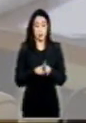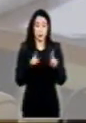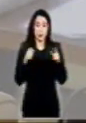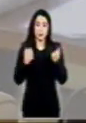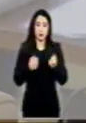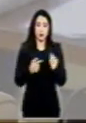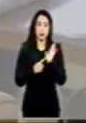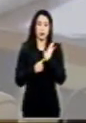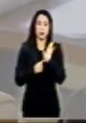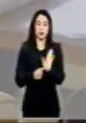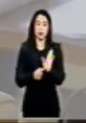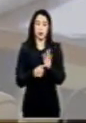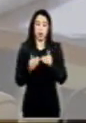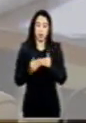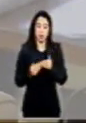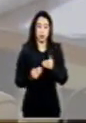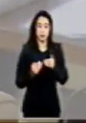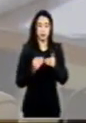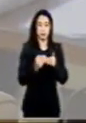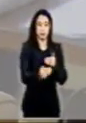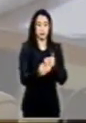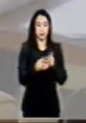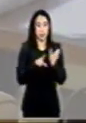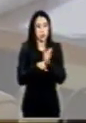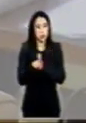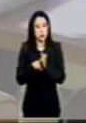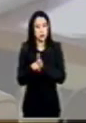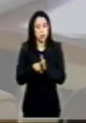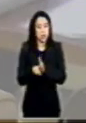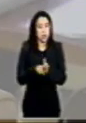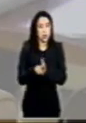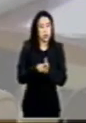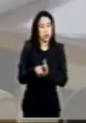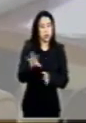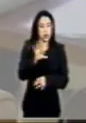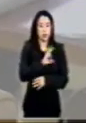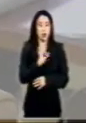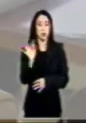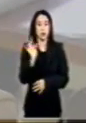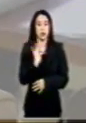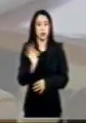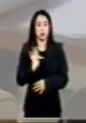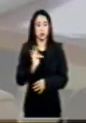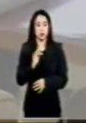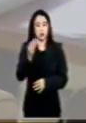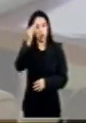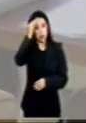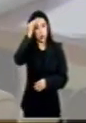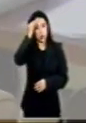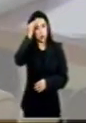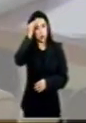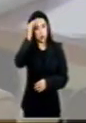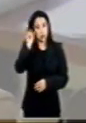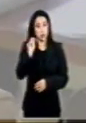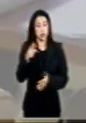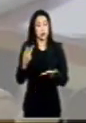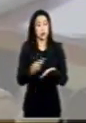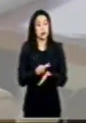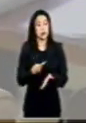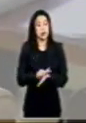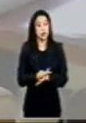para, a partir da linha investigativa traçada pelo Departamento de Polícia Federal, reconhecer as balizas da